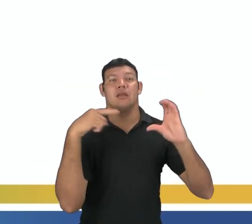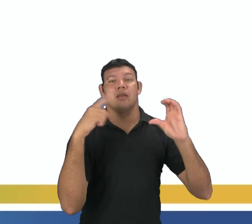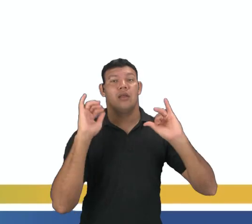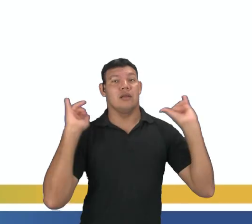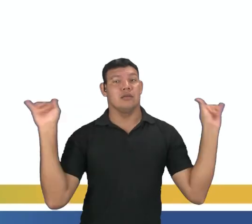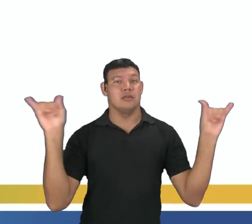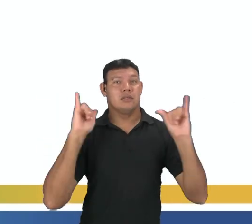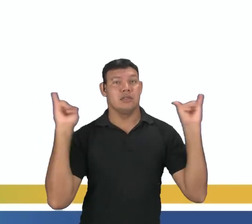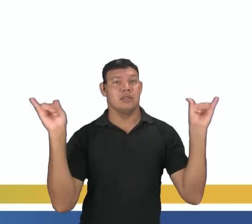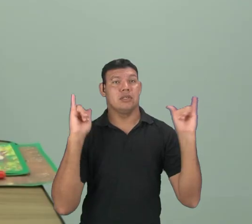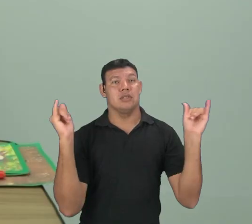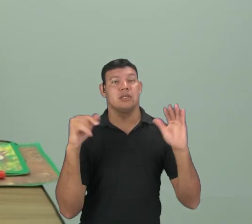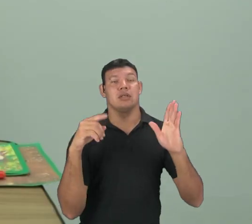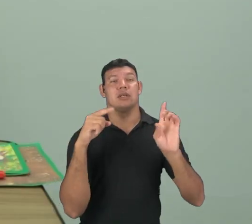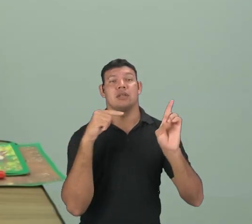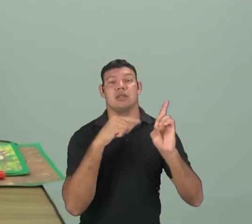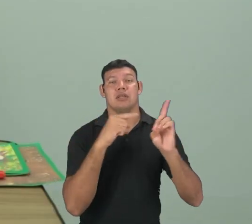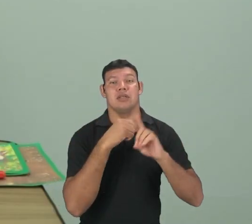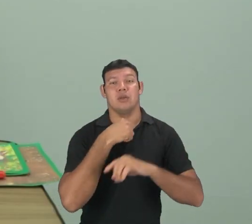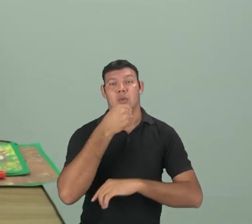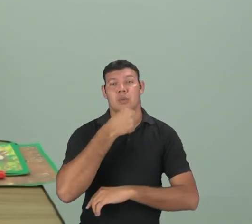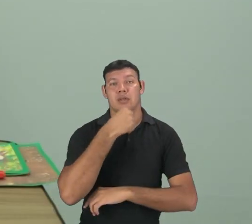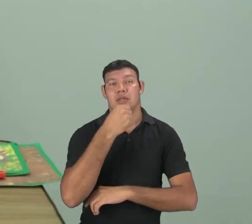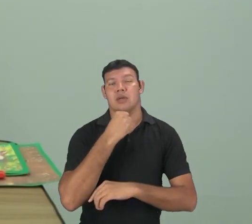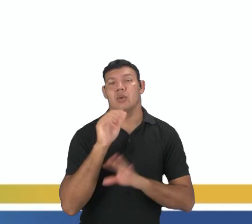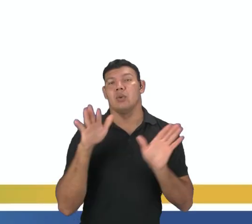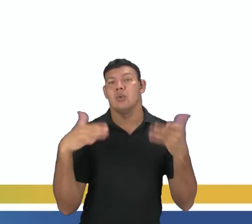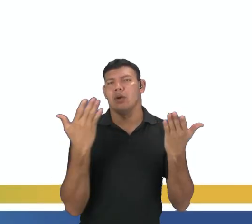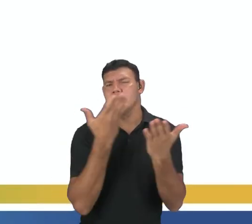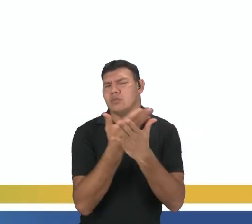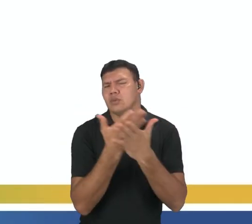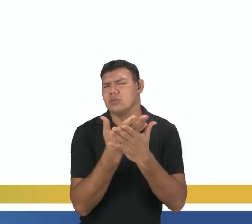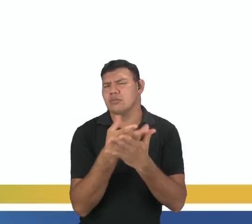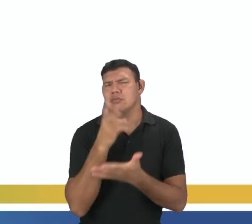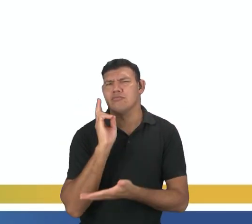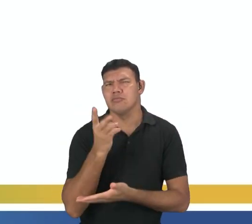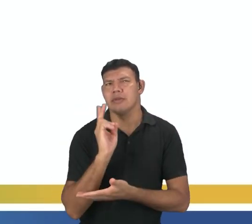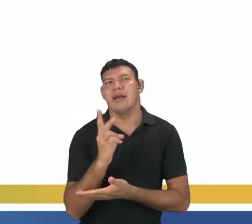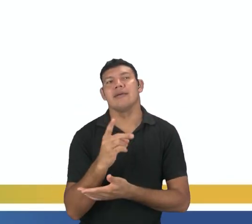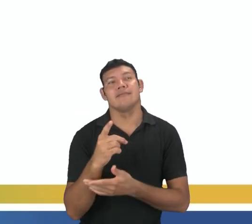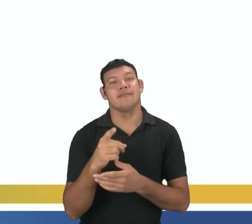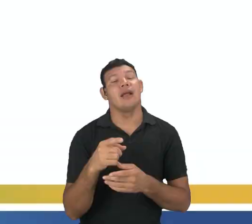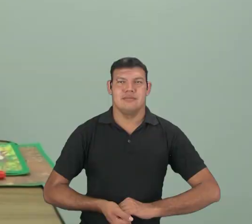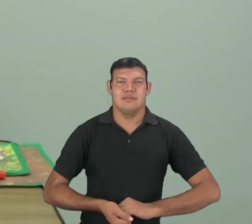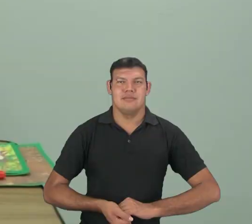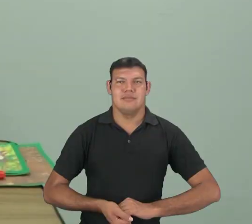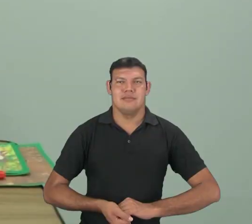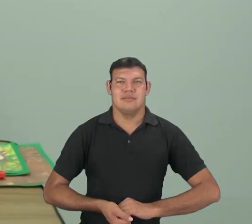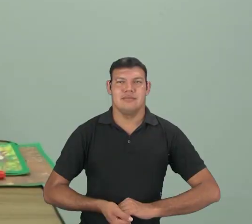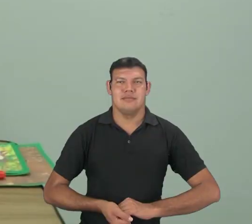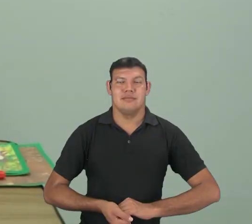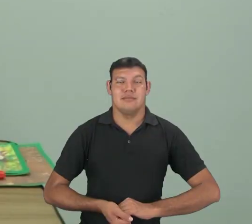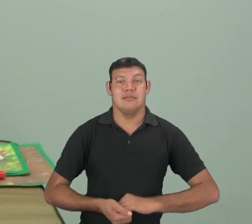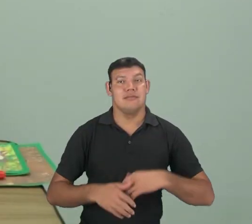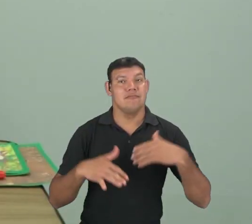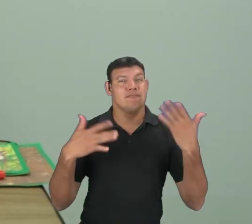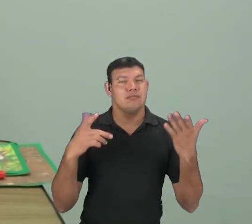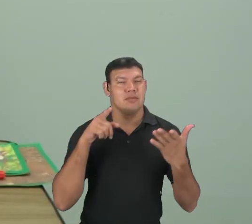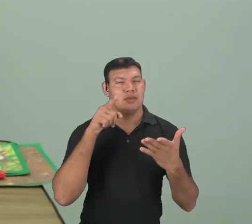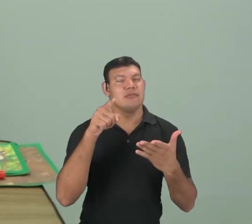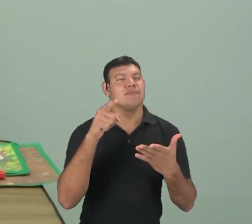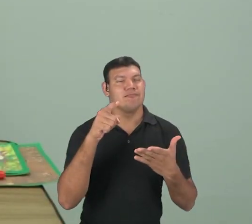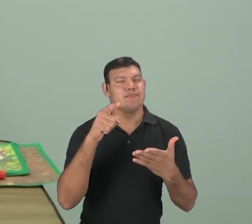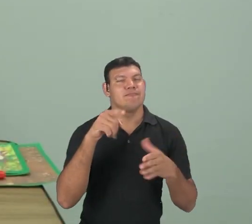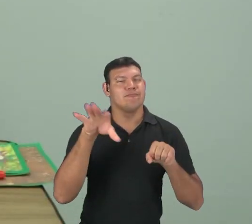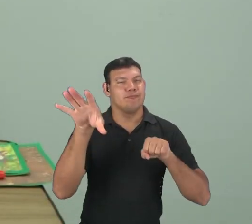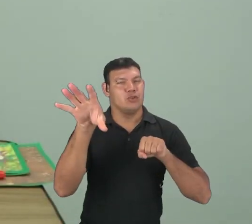estamos estudando aqui o tempo todo sobre contos de fada. Muito bem. Eu tenho certeza que você